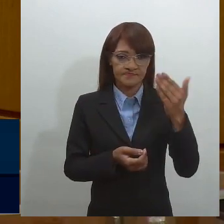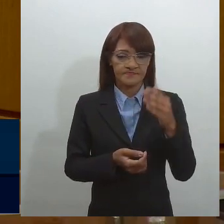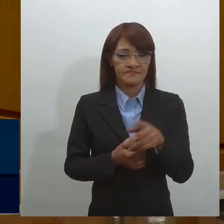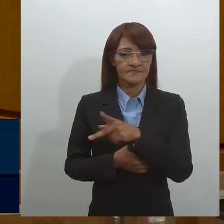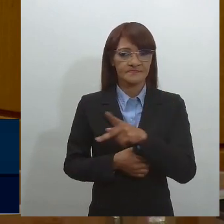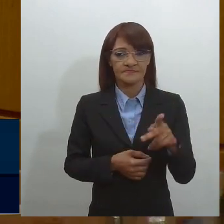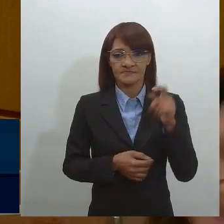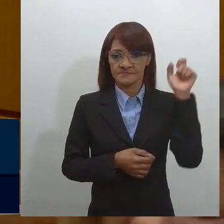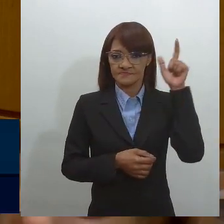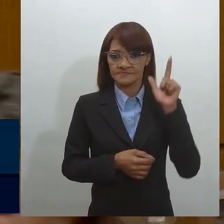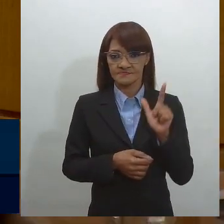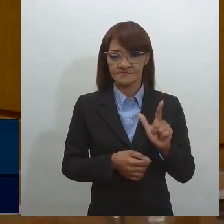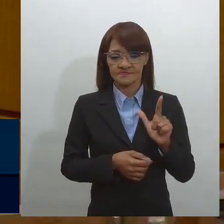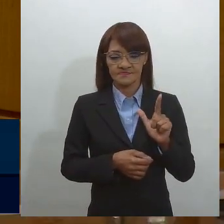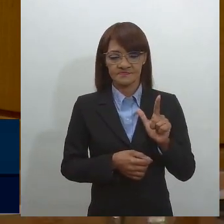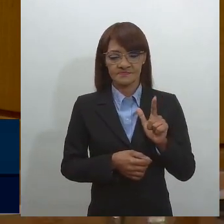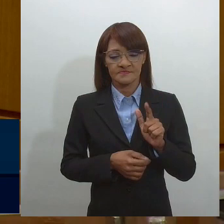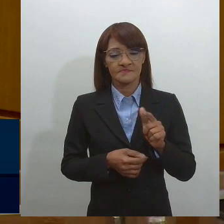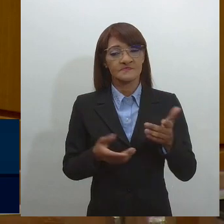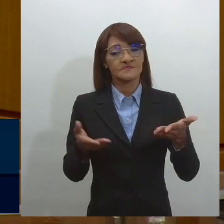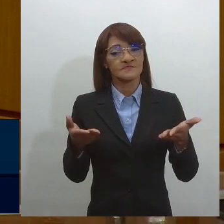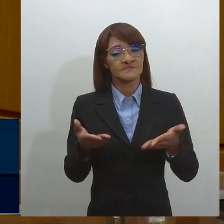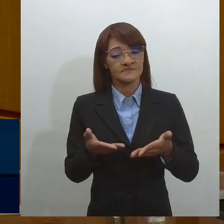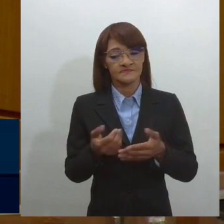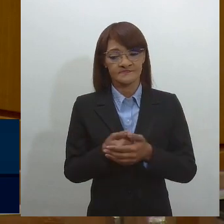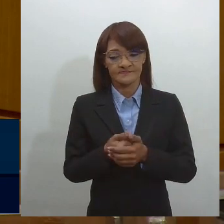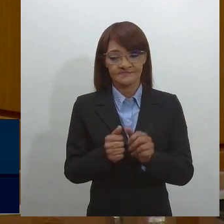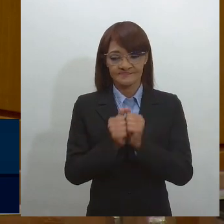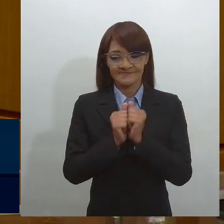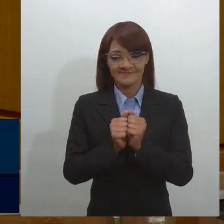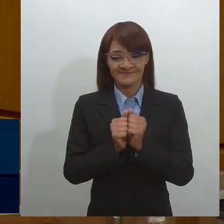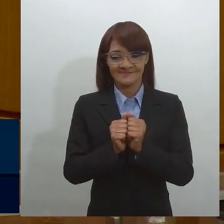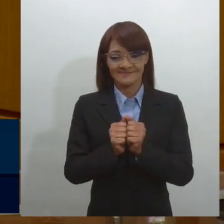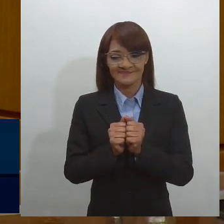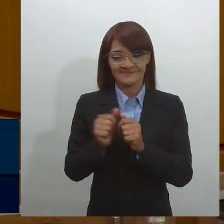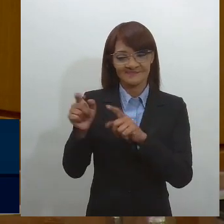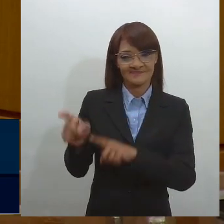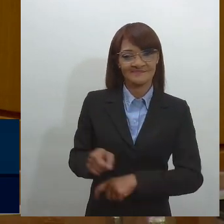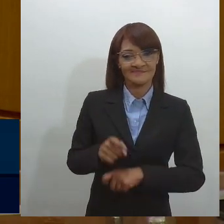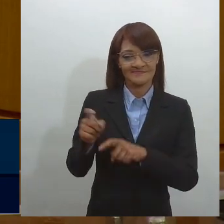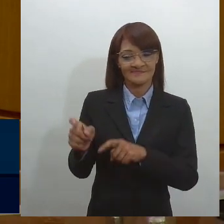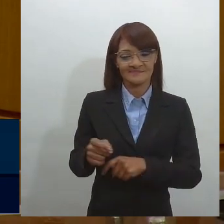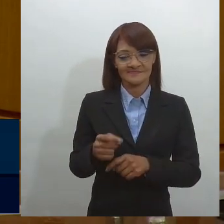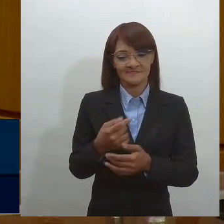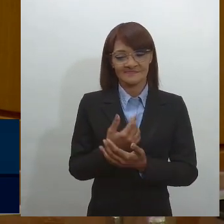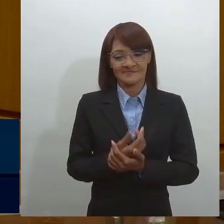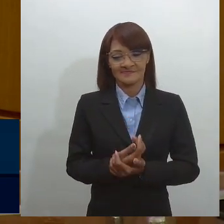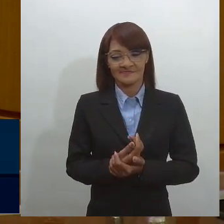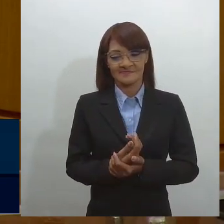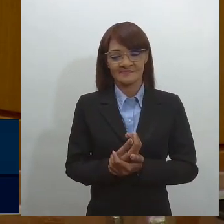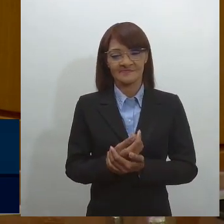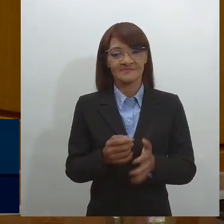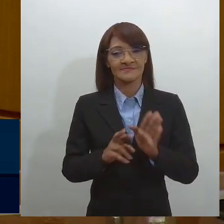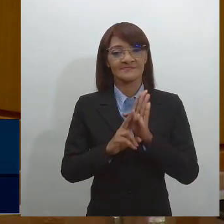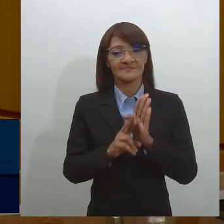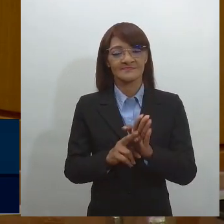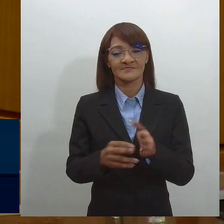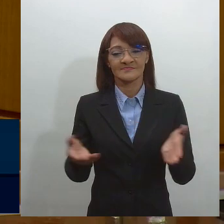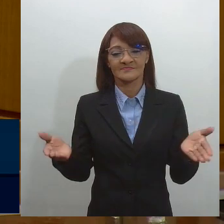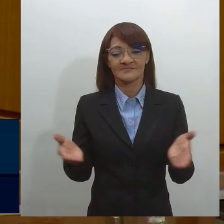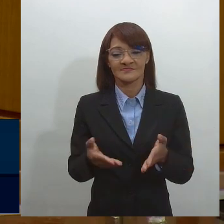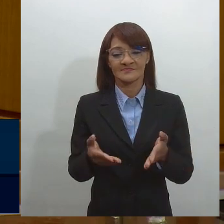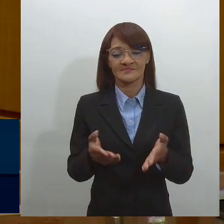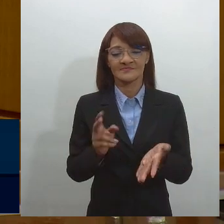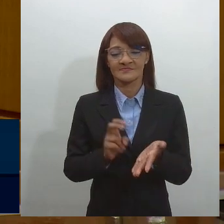espaço, nossa companheira do Médio Sertão, Sertão aqui representado nessa manhã de hoje,